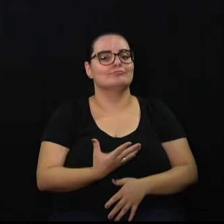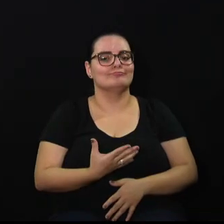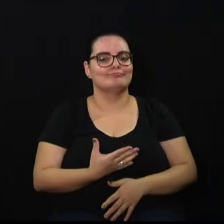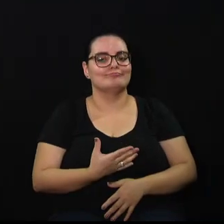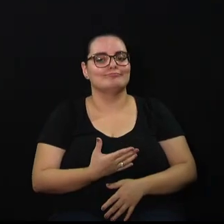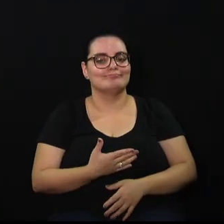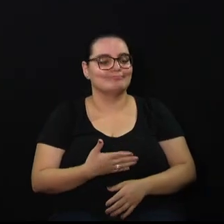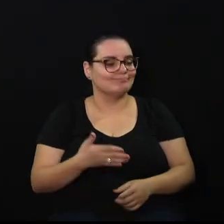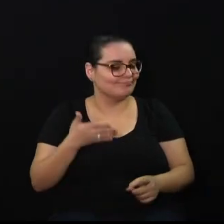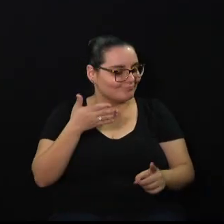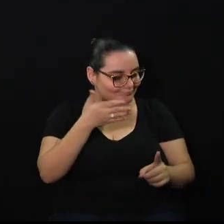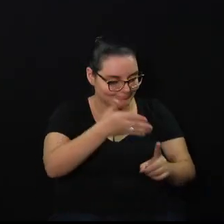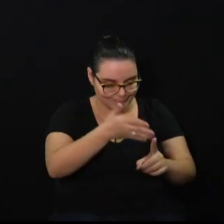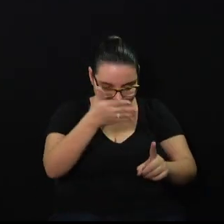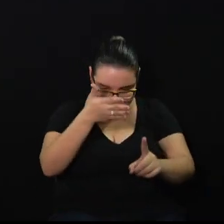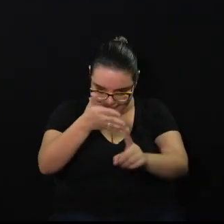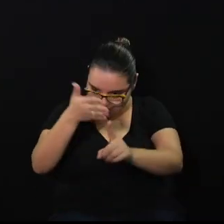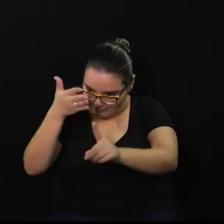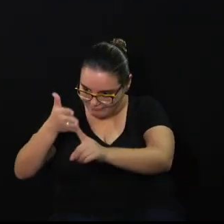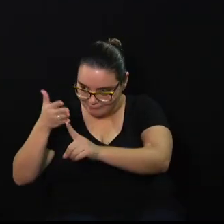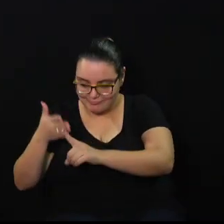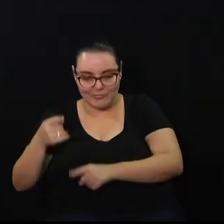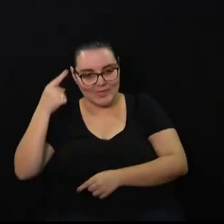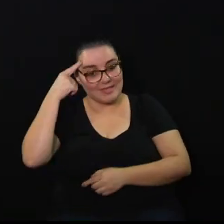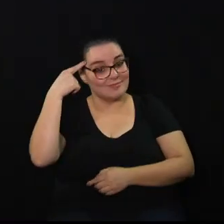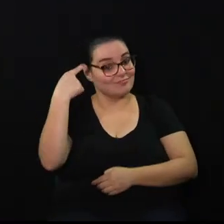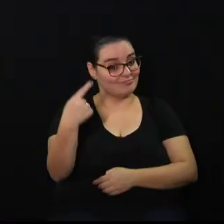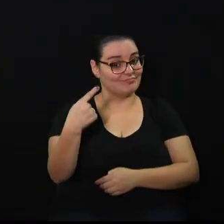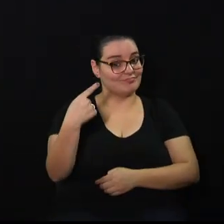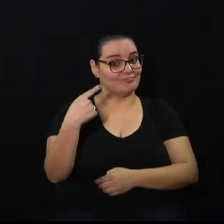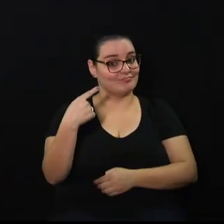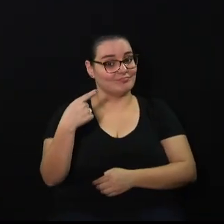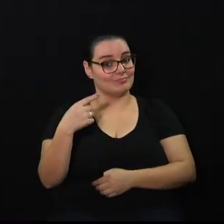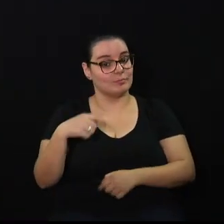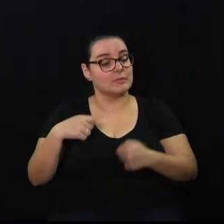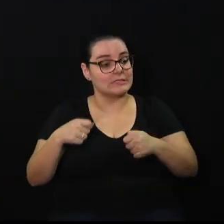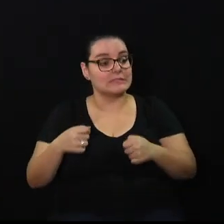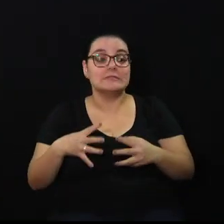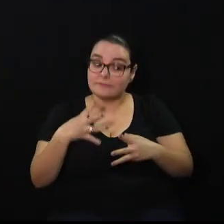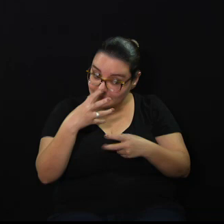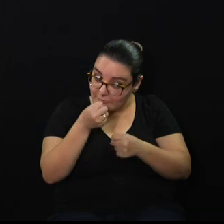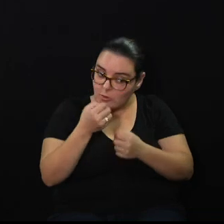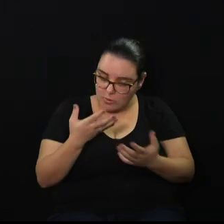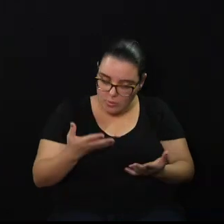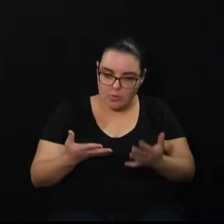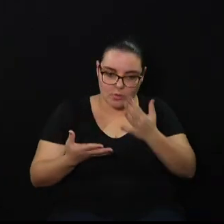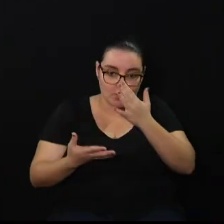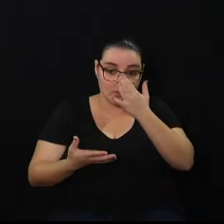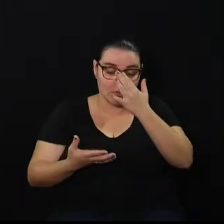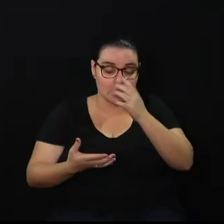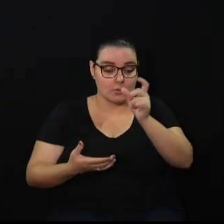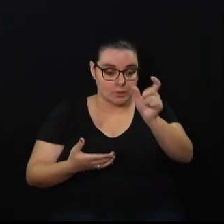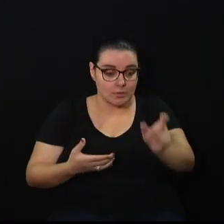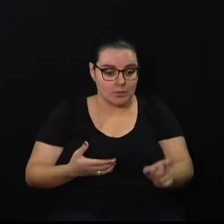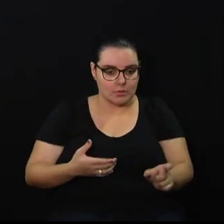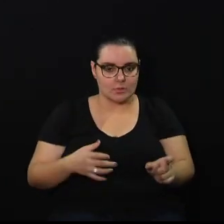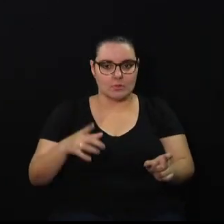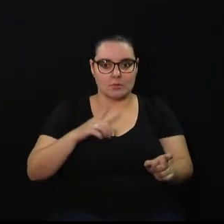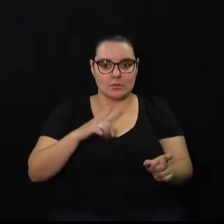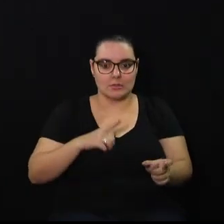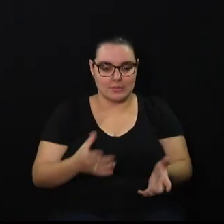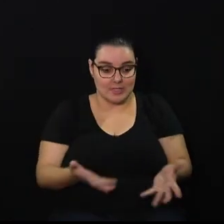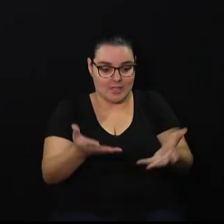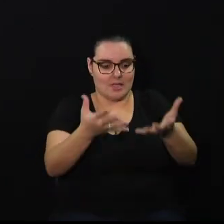todas essas alterações para a gente pensar no diagnóstico elas precisam ser marcantes essa é essa e sim dívida ele tem que ter um prejuízo